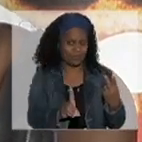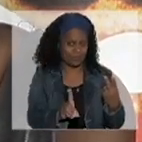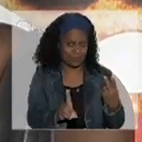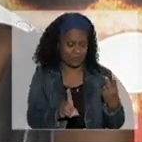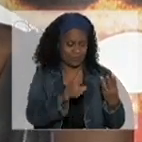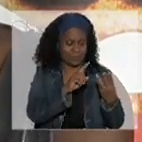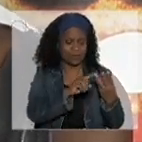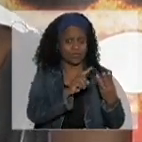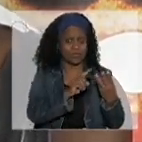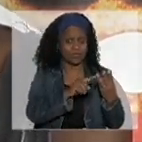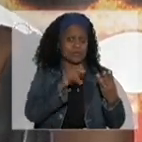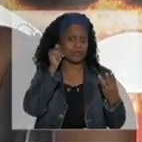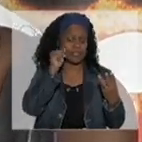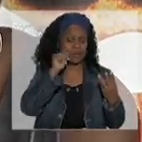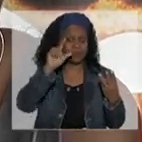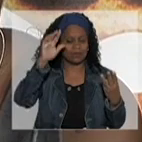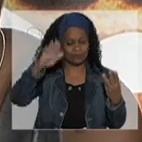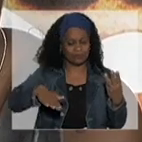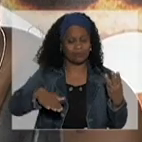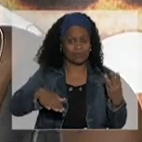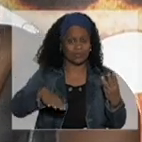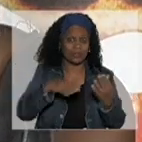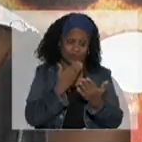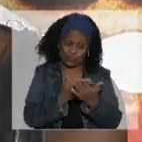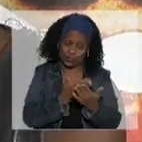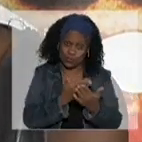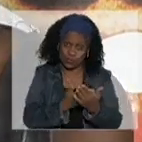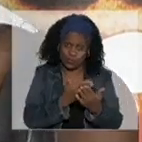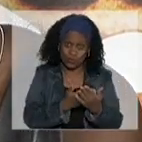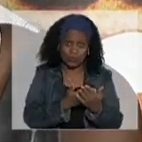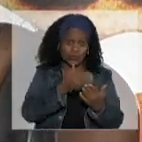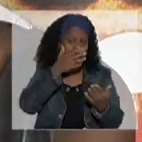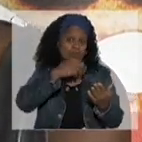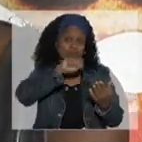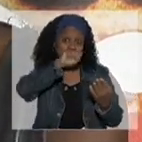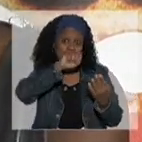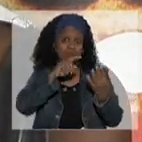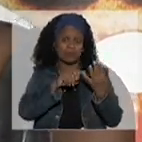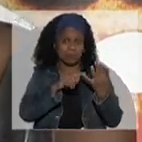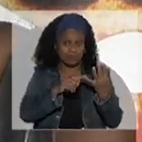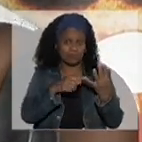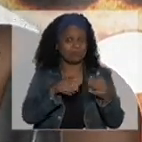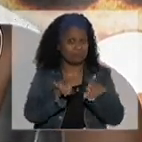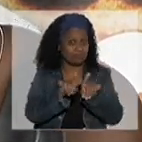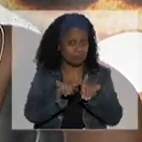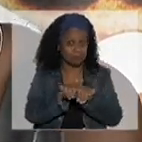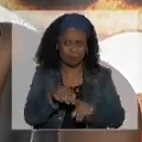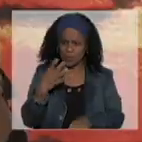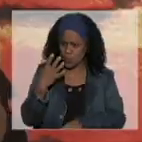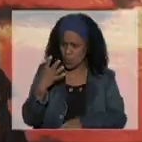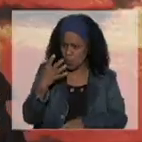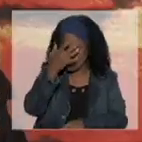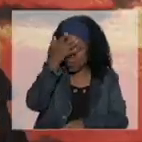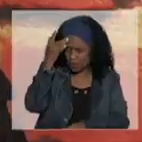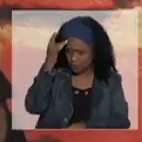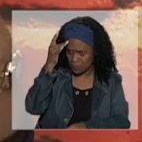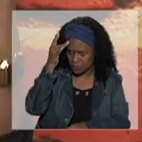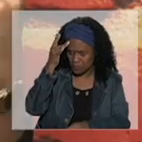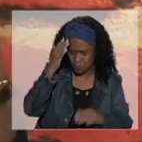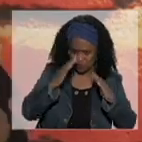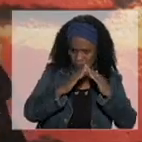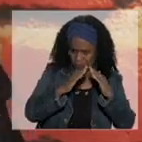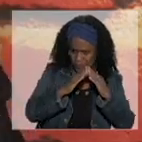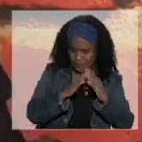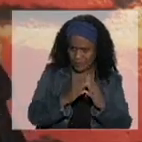paralisia cerebral ea irmã mais nova sendo que ela estuda então quem poderia ajudar minha mãe sou eu ou seja são quatro pessoas